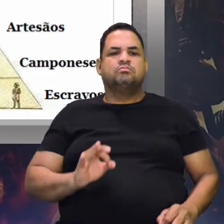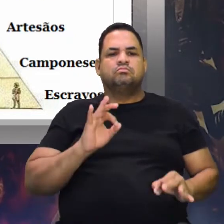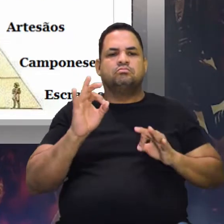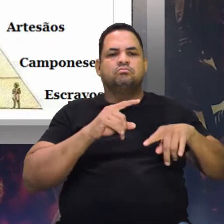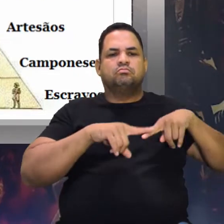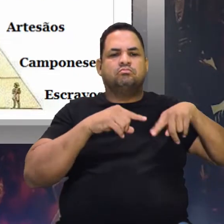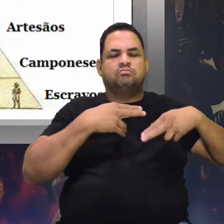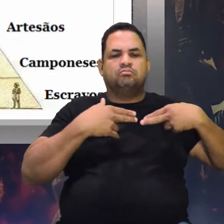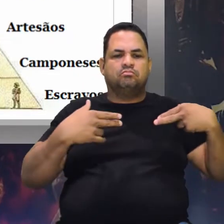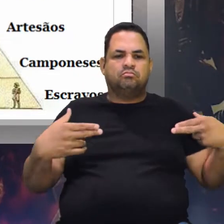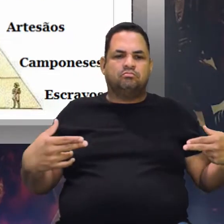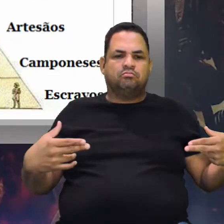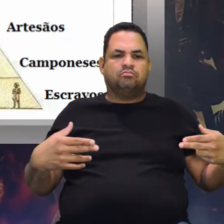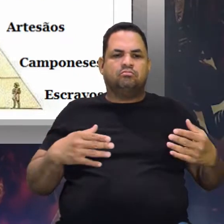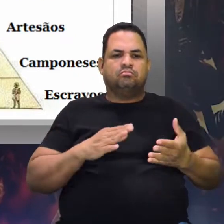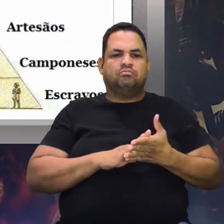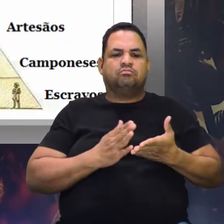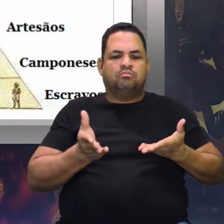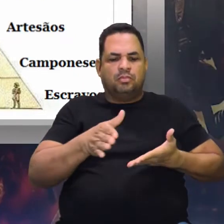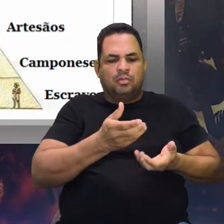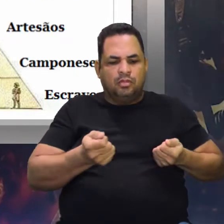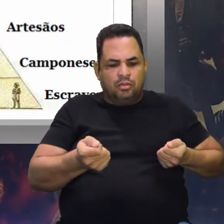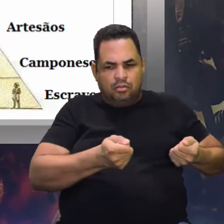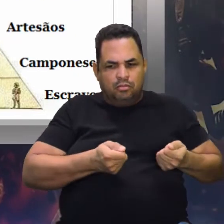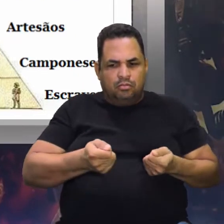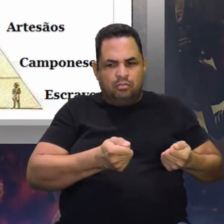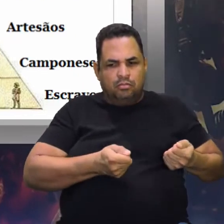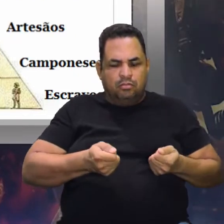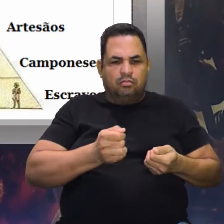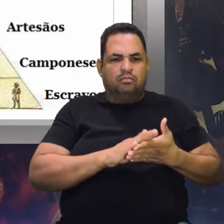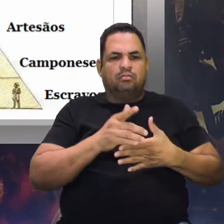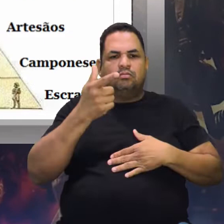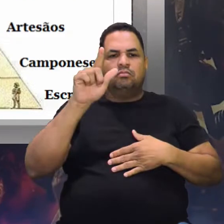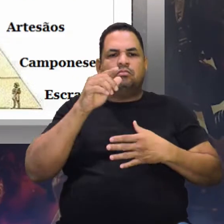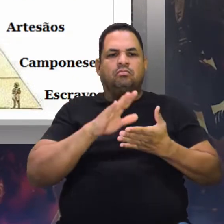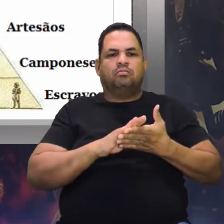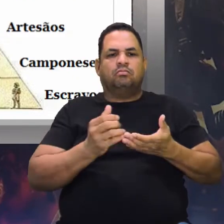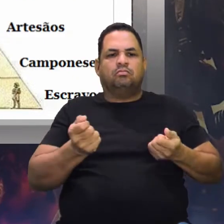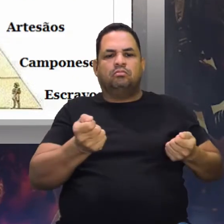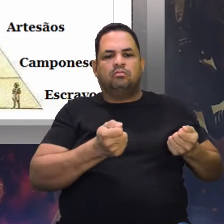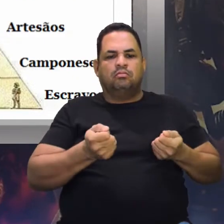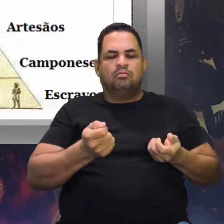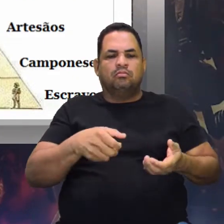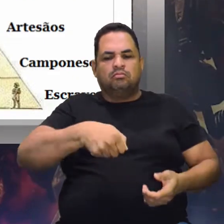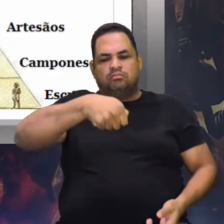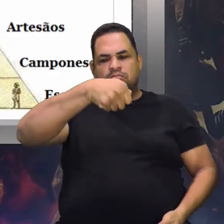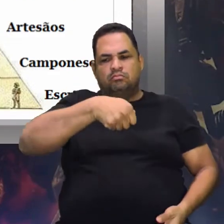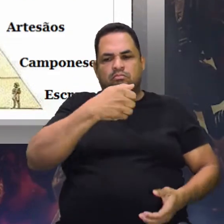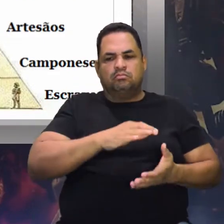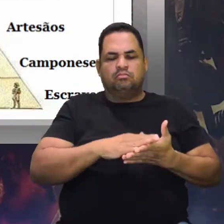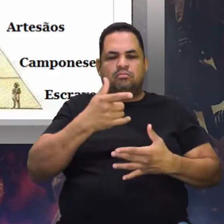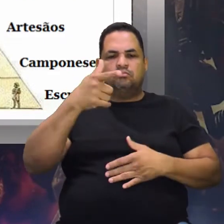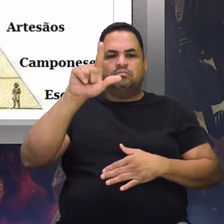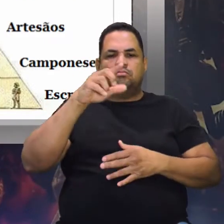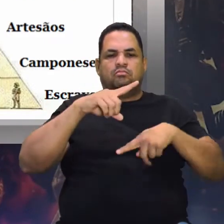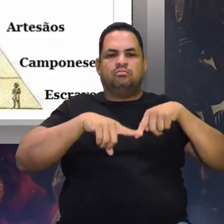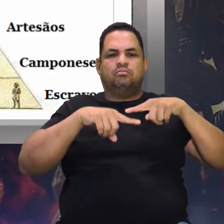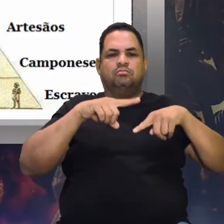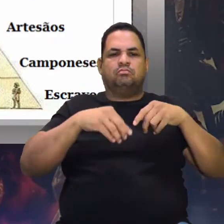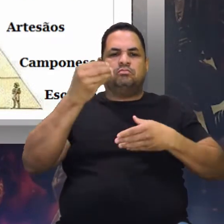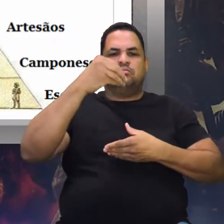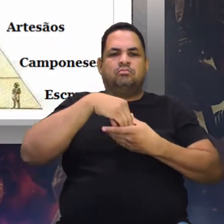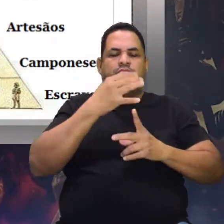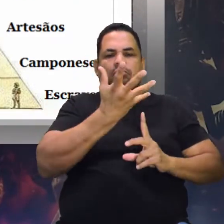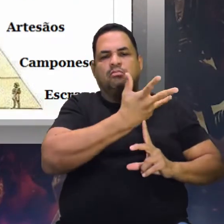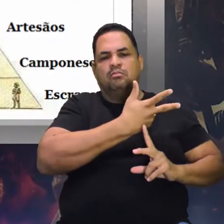ornamentos, paneiros e outros, que são as cestas egípcias, e outros utensílios dentro do